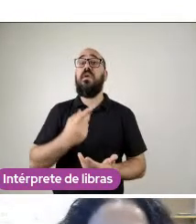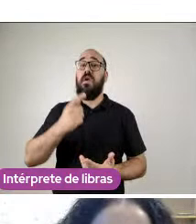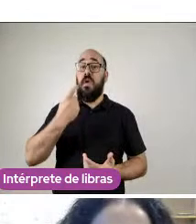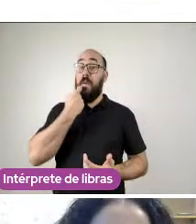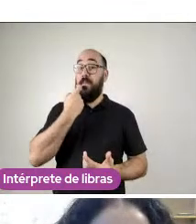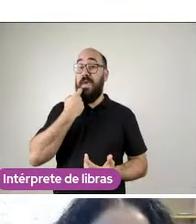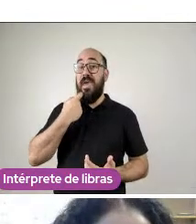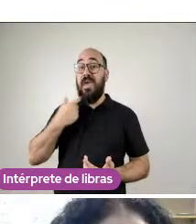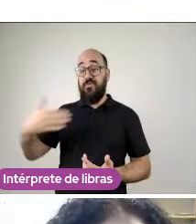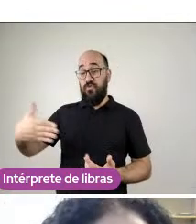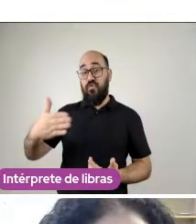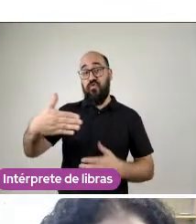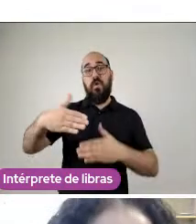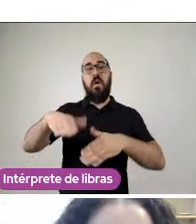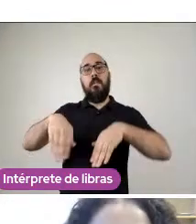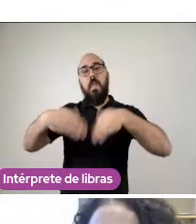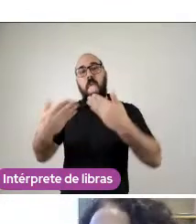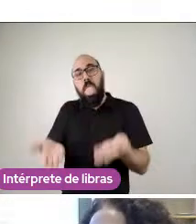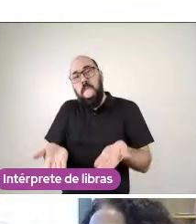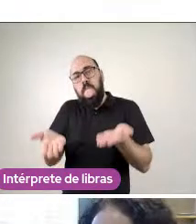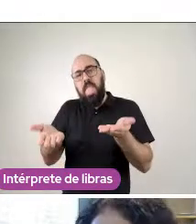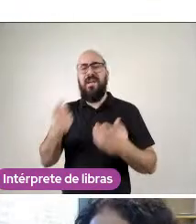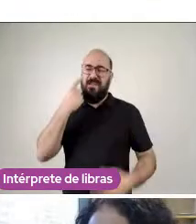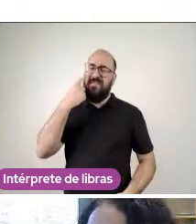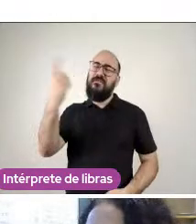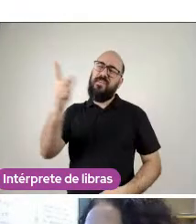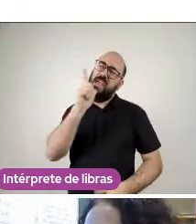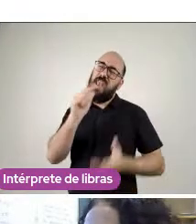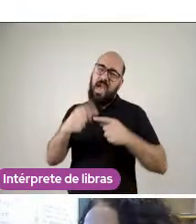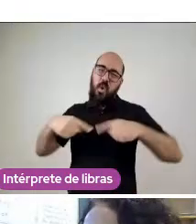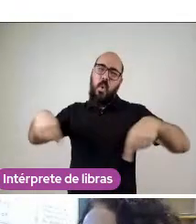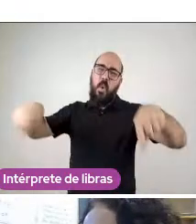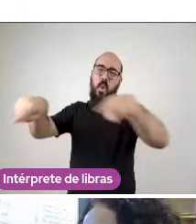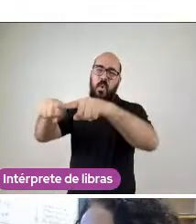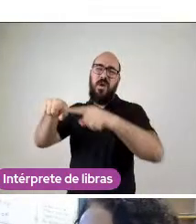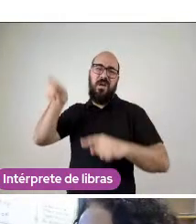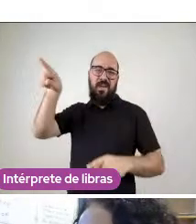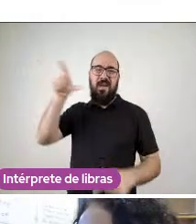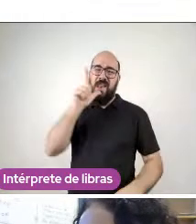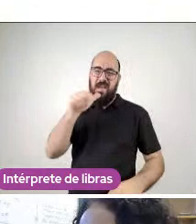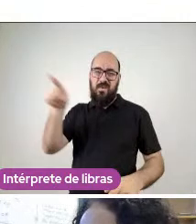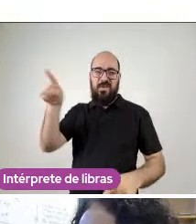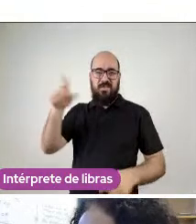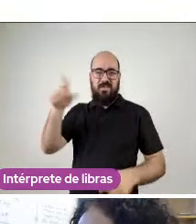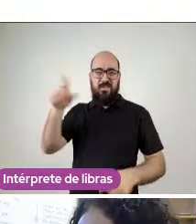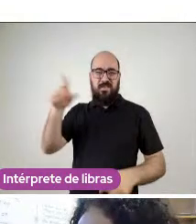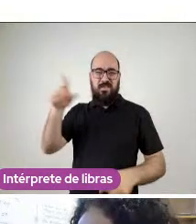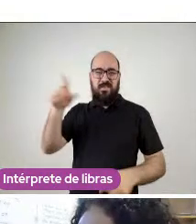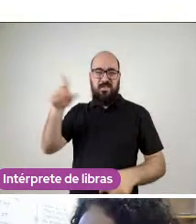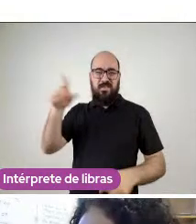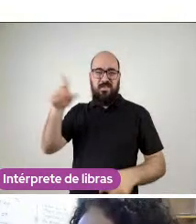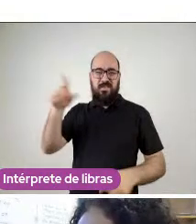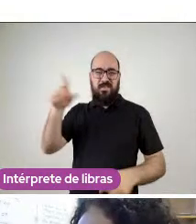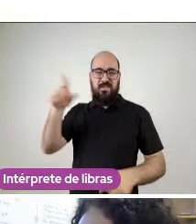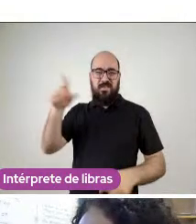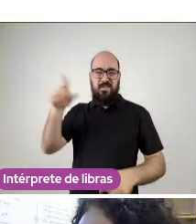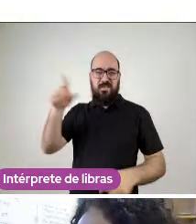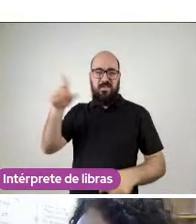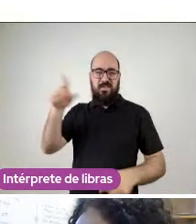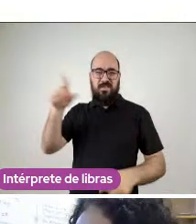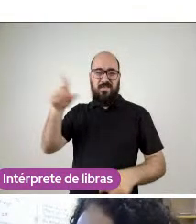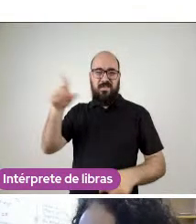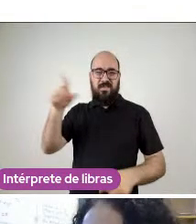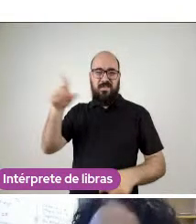a gente observa muito frequentemente na Lagoa Rodrigo de Freitas, aí no Rio de Janeiro. É, podem, essas microalgas podem produzir mucilagem, né, que